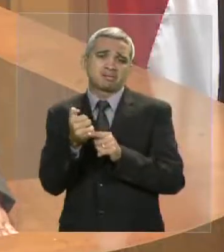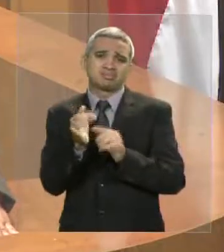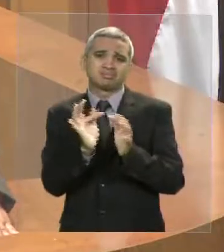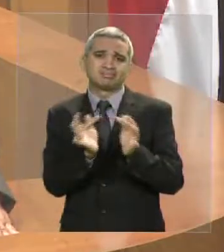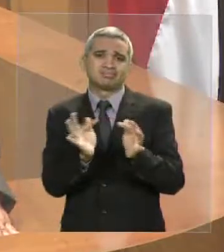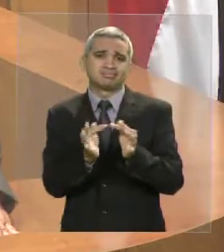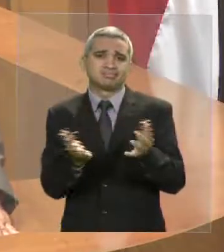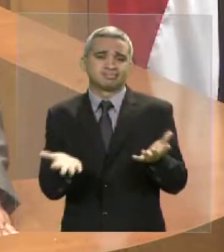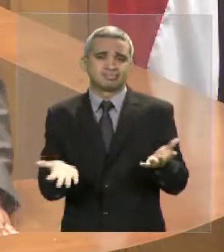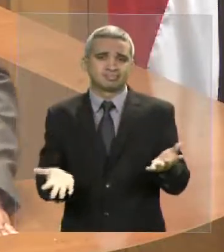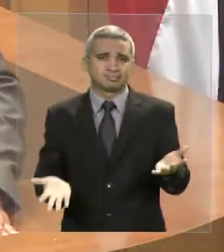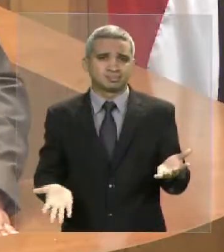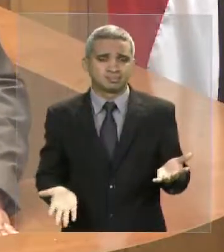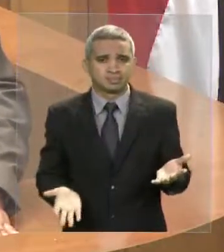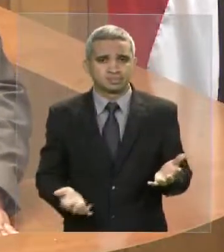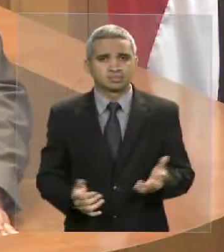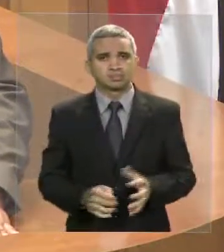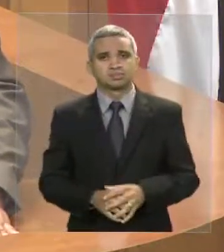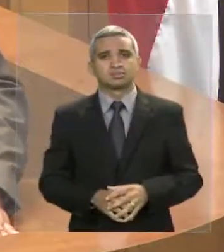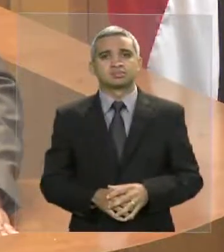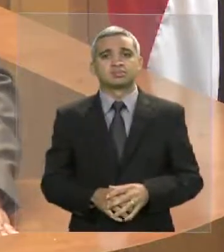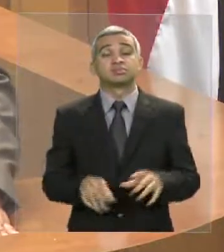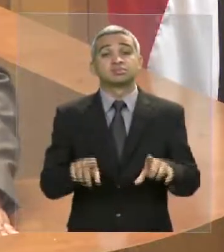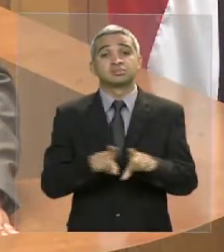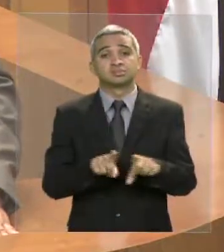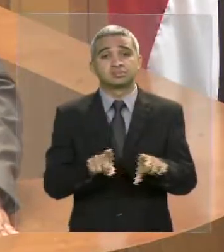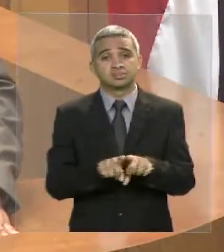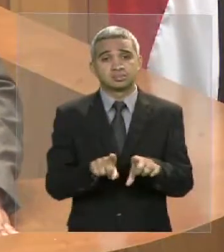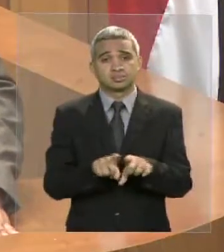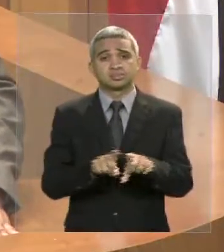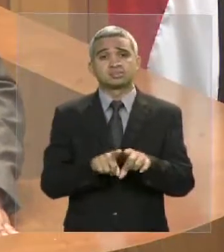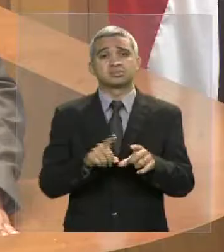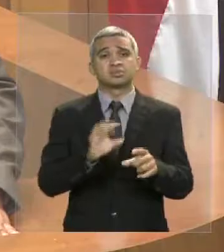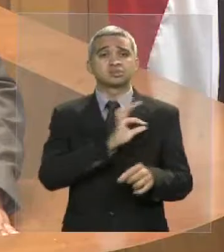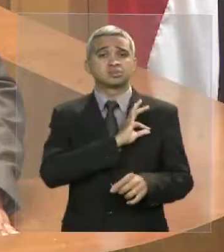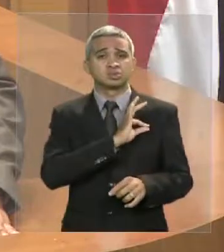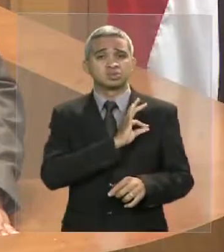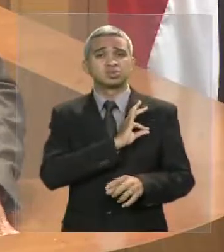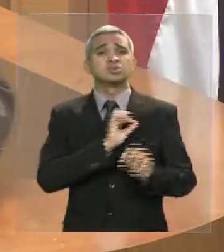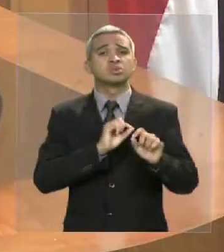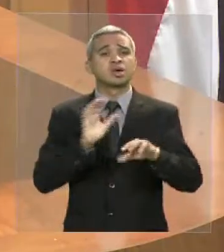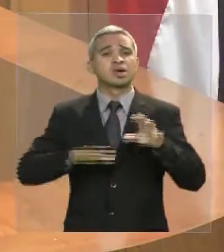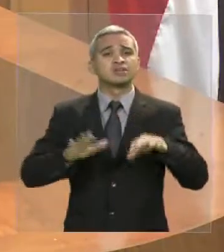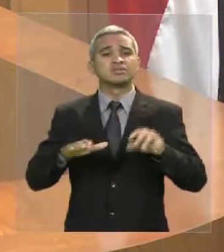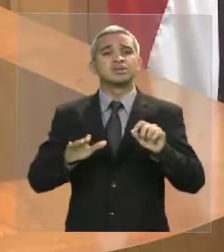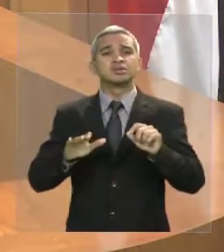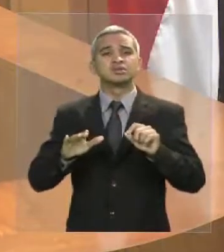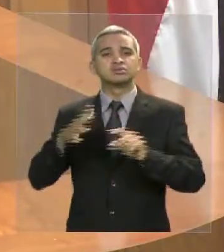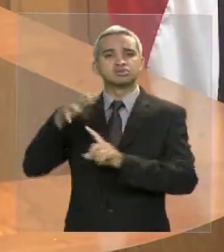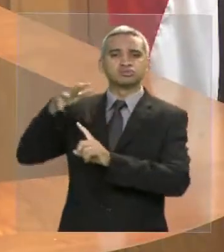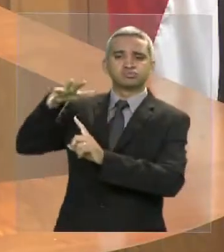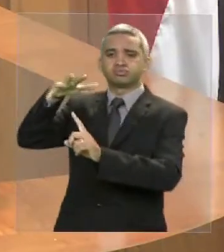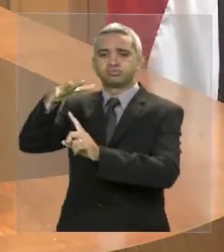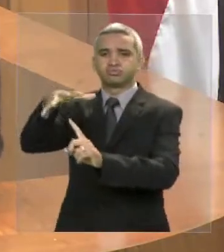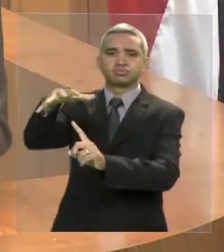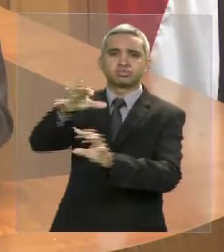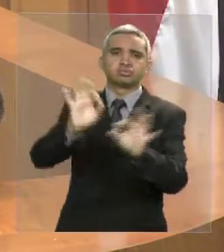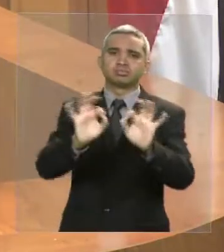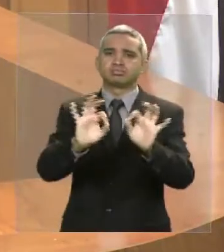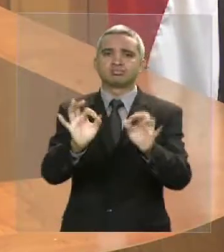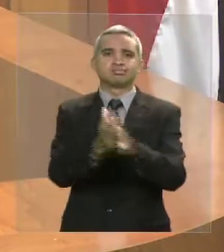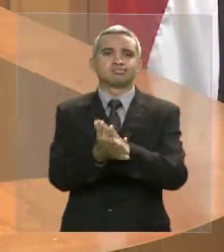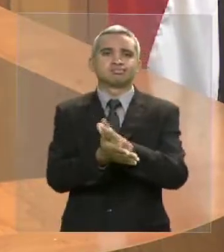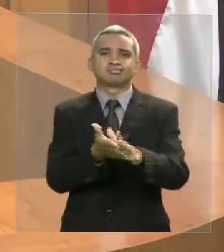poder de resposta, que deveria ser de imediato, mas que não houve possibilidade. E aí nós nos questionamos, só para concluir, senhor